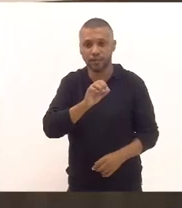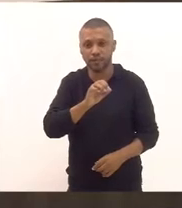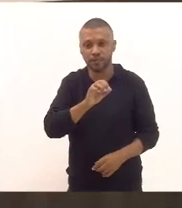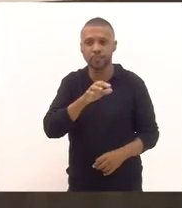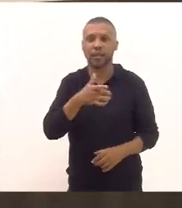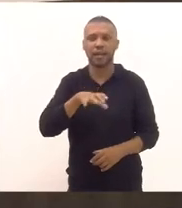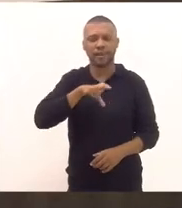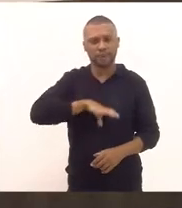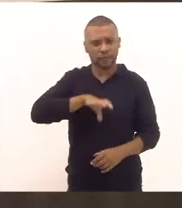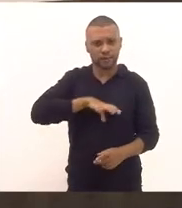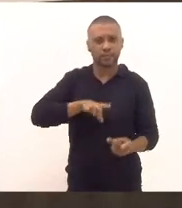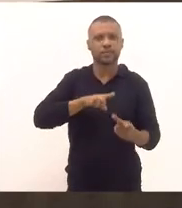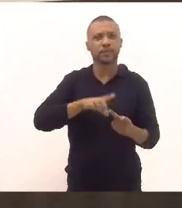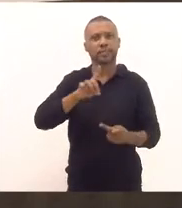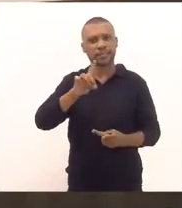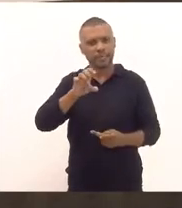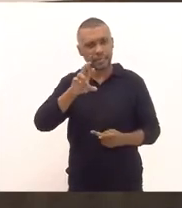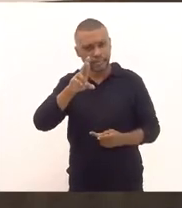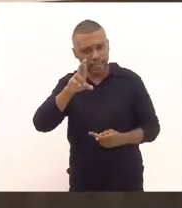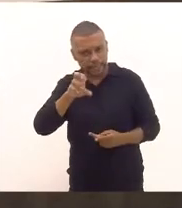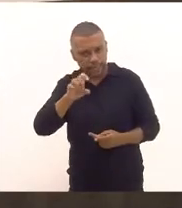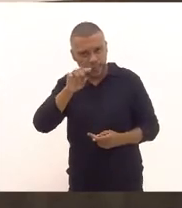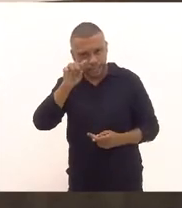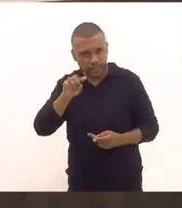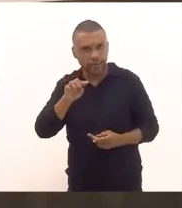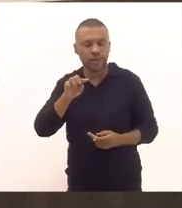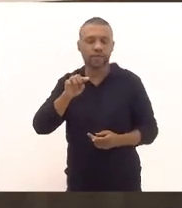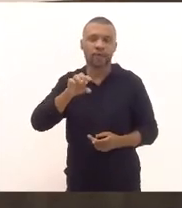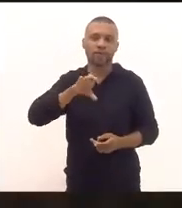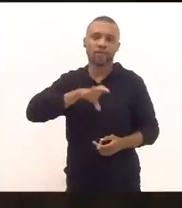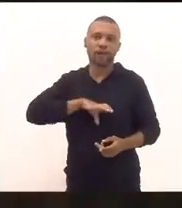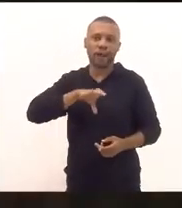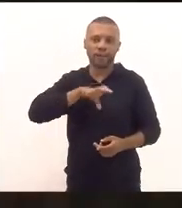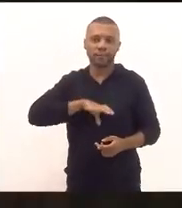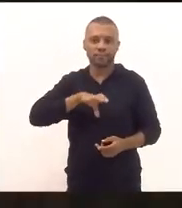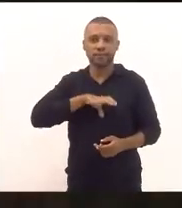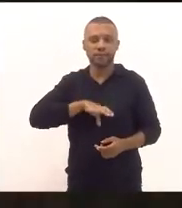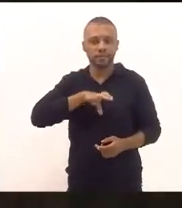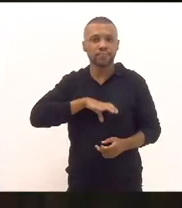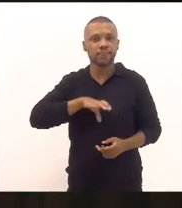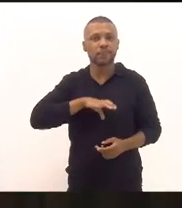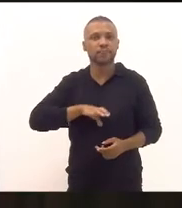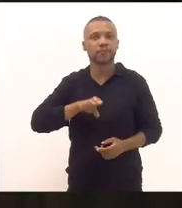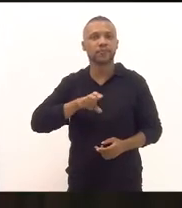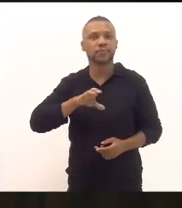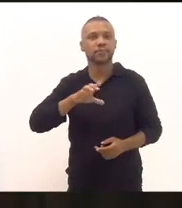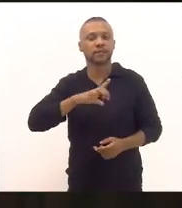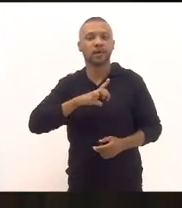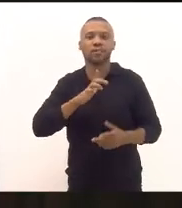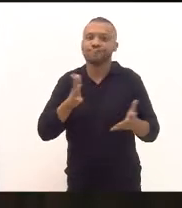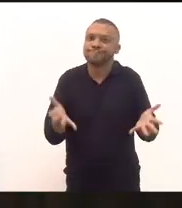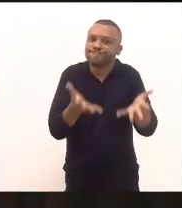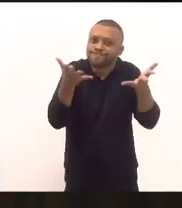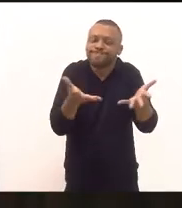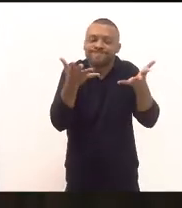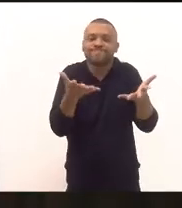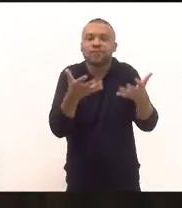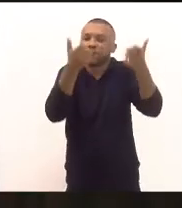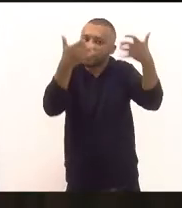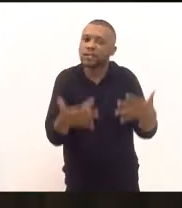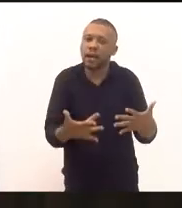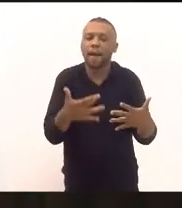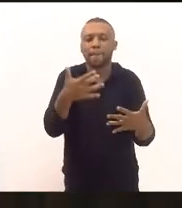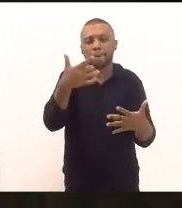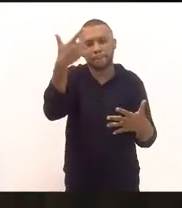Berê Gomes nosso vascaíno e aí depois apresentarei vocês com maior propriedade